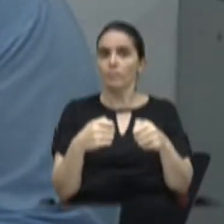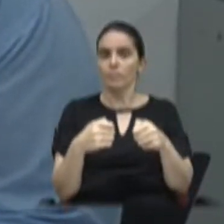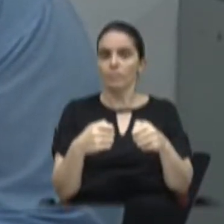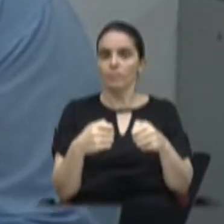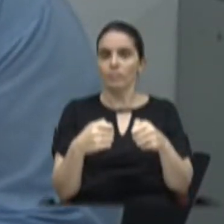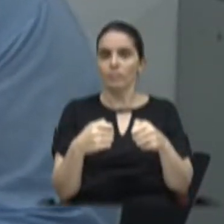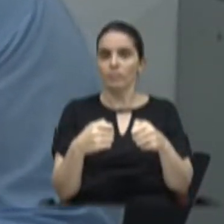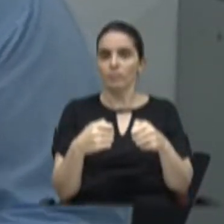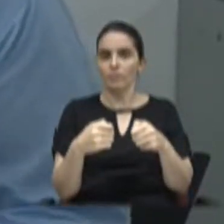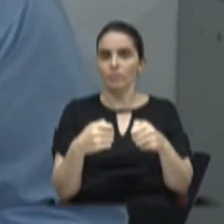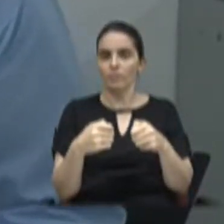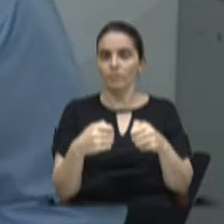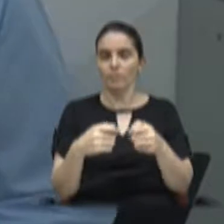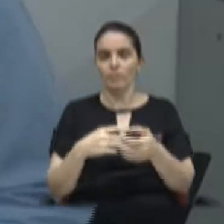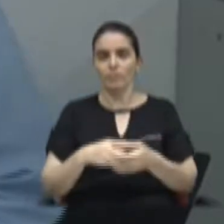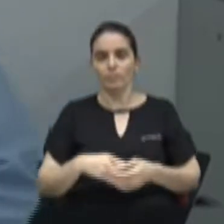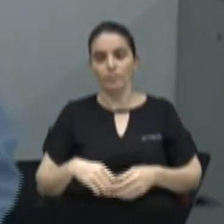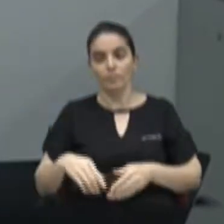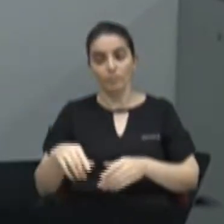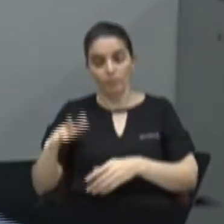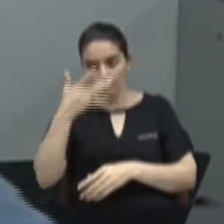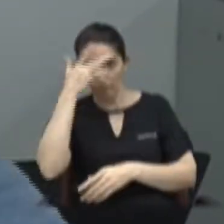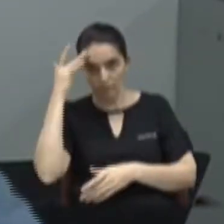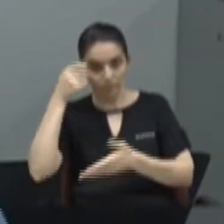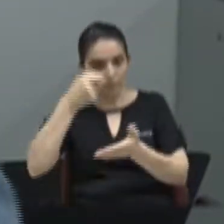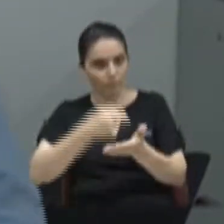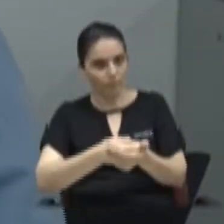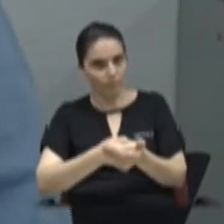excessivamente onerosa ao consumidor.